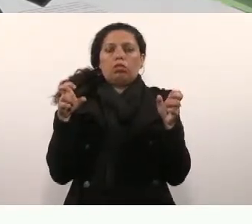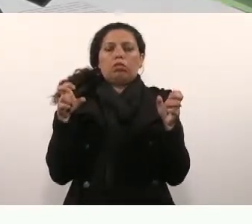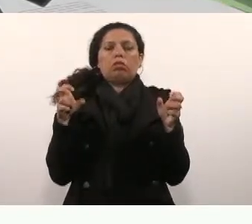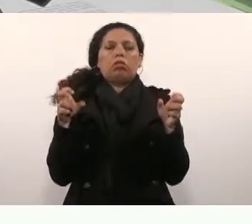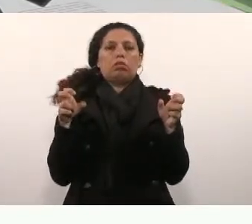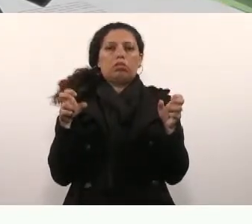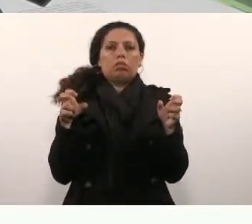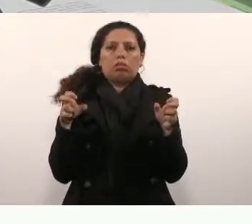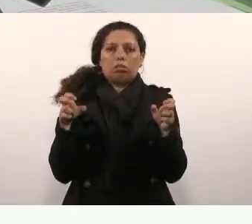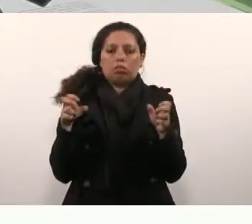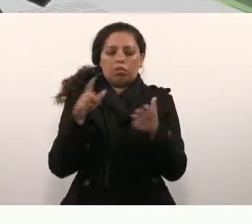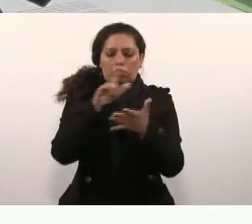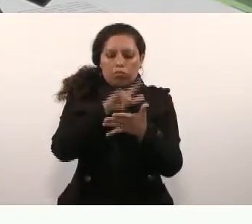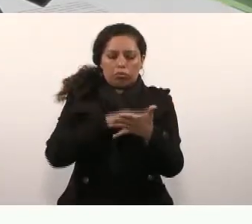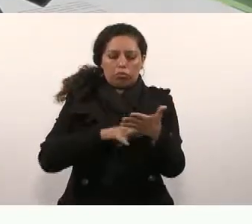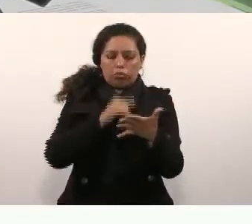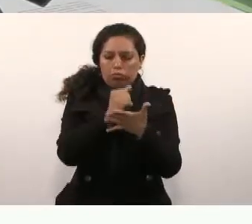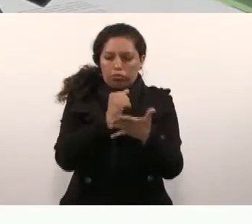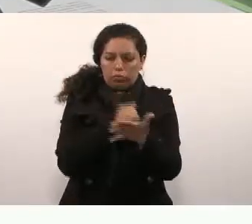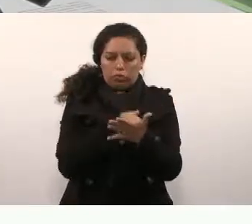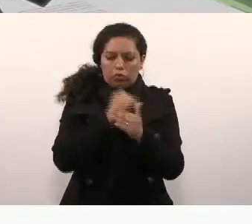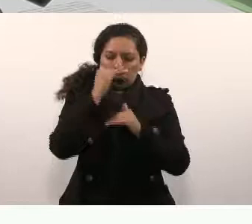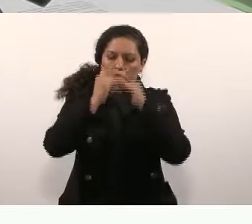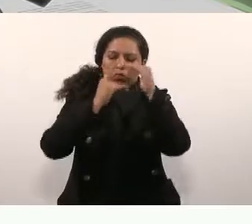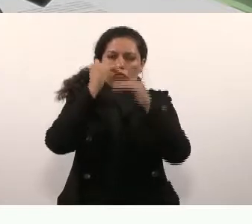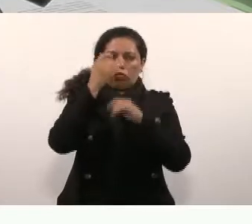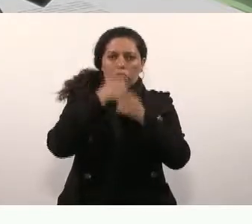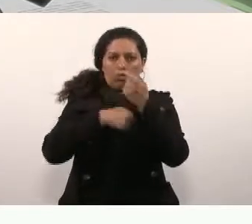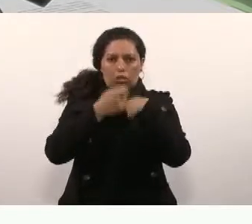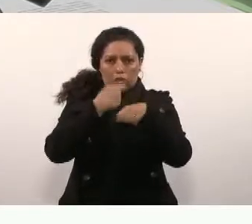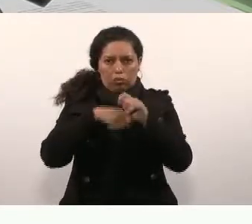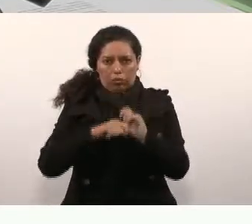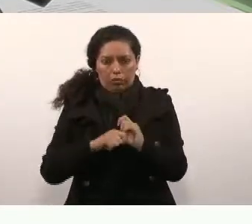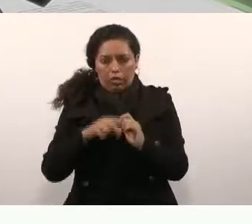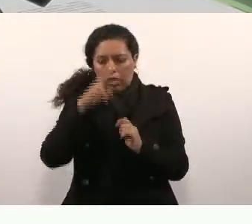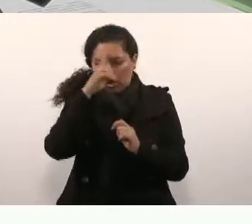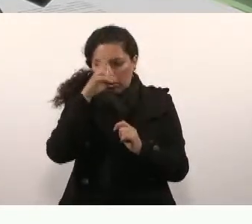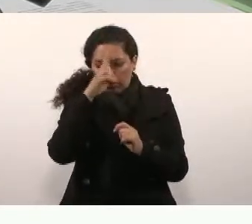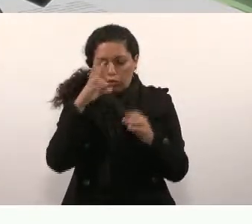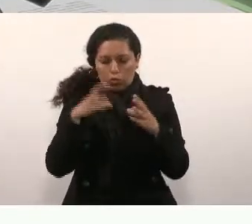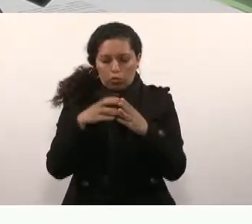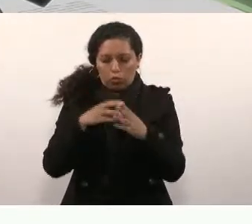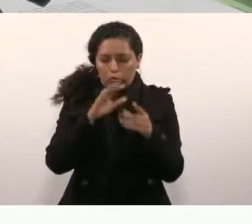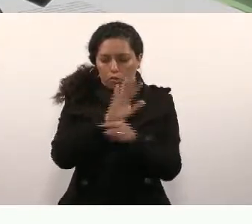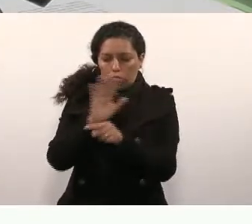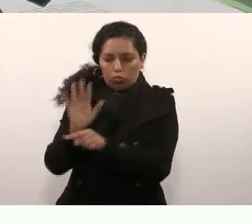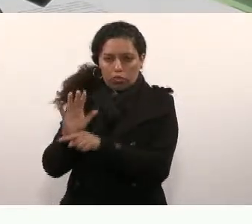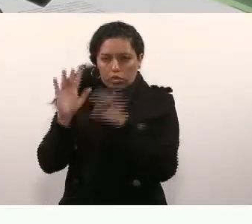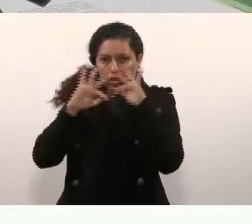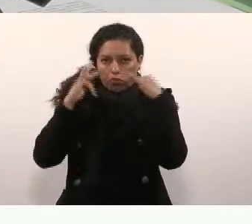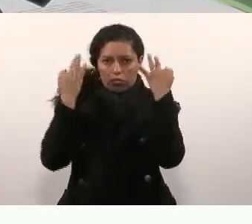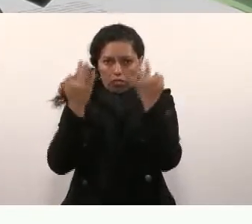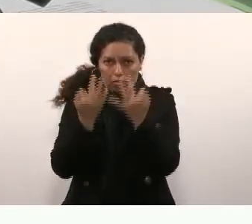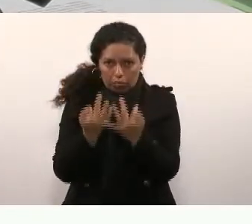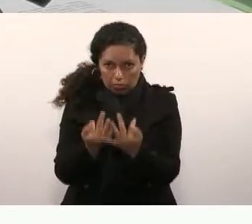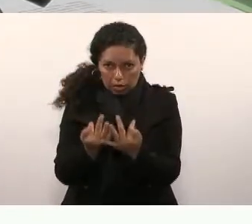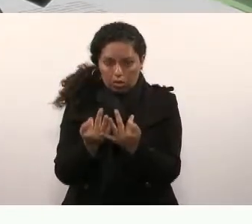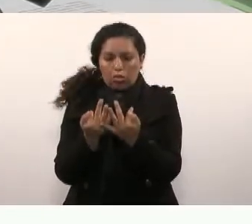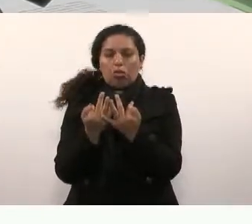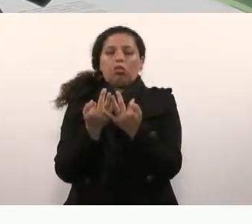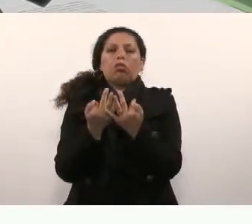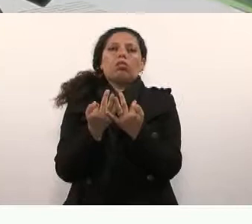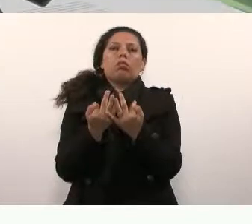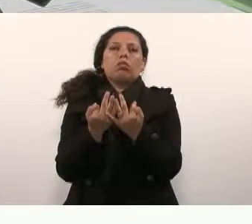relacionado a processos de desenvolvimento econômico do Estado. Lembro que as entidades que estão na luta em defesa do reassentamento na área da qual foram expulsos